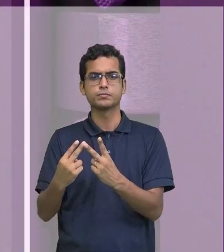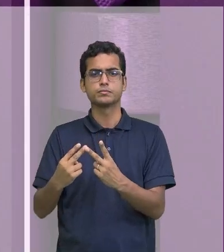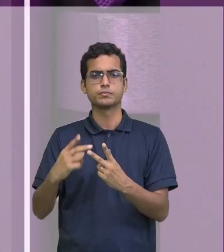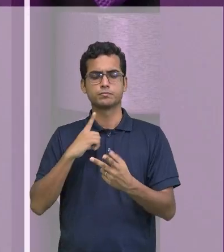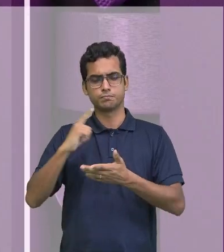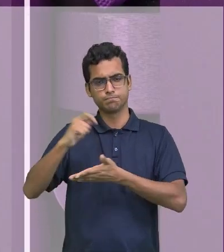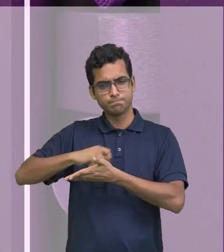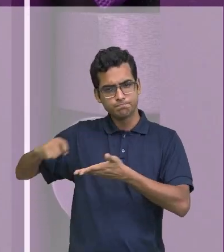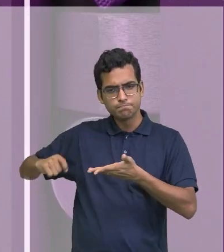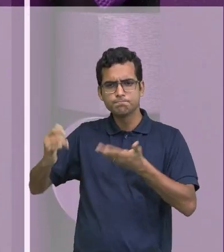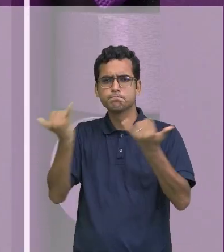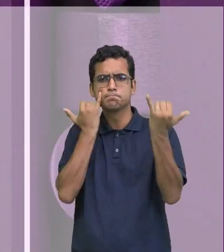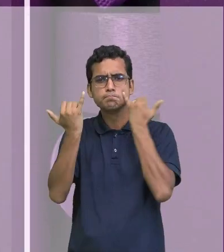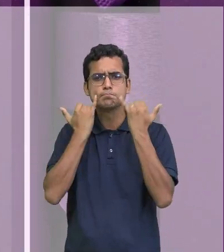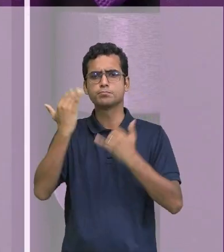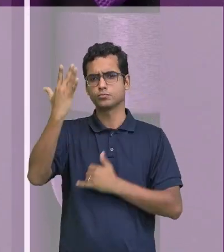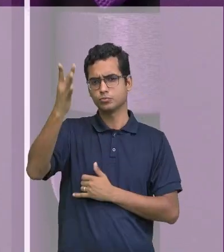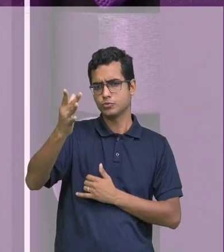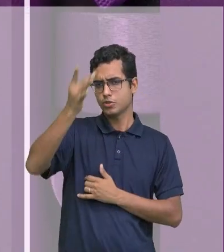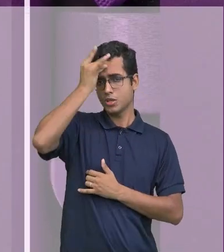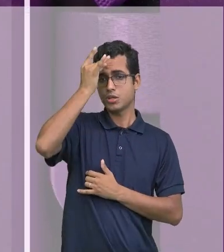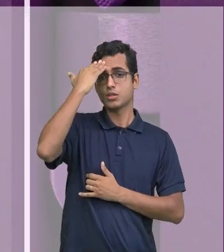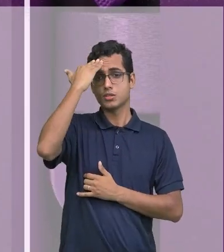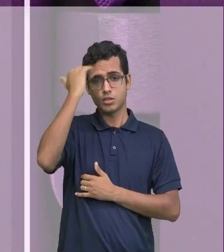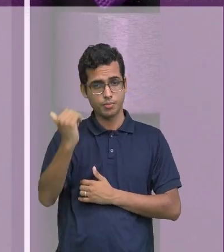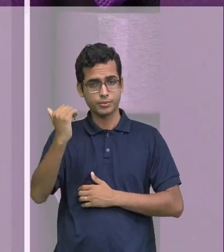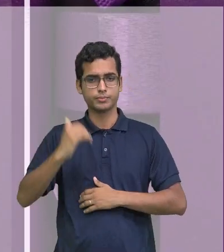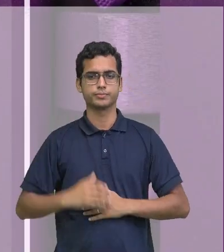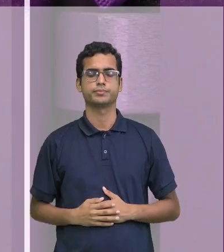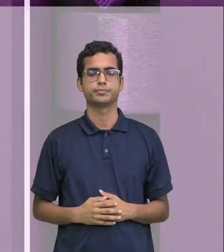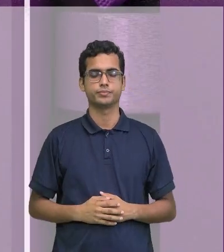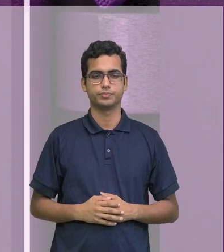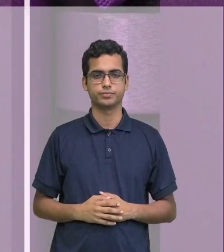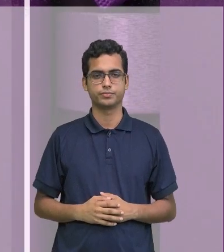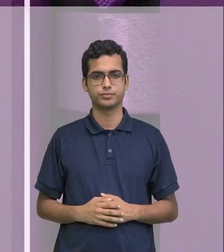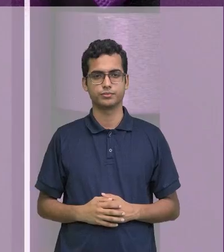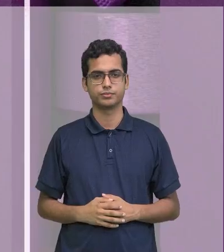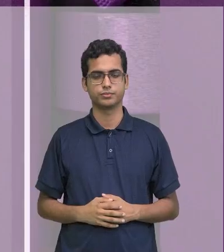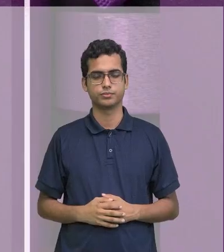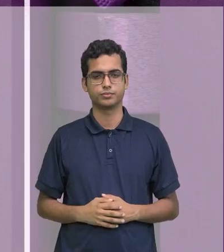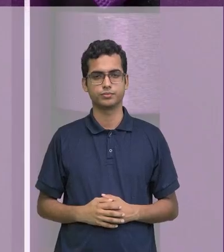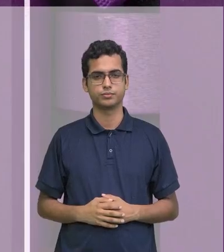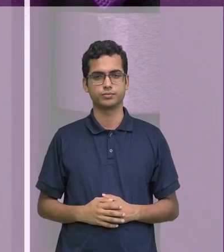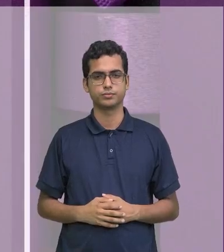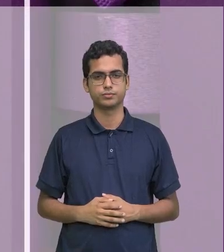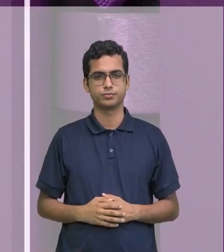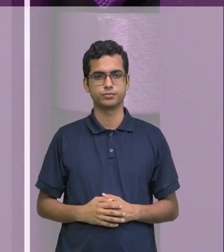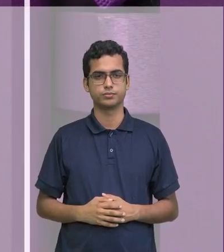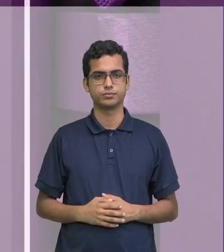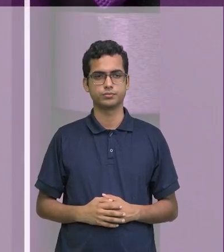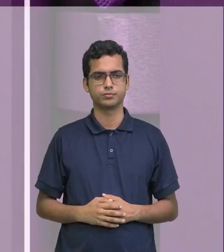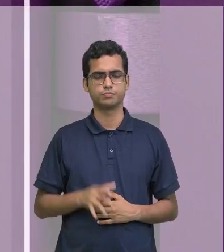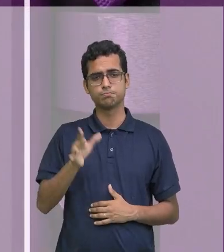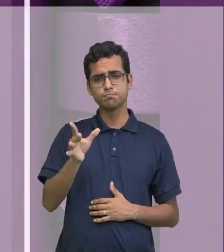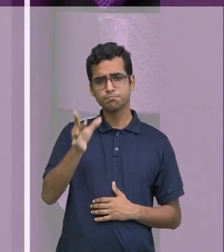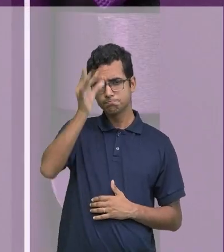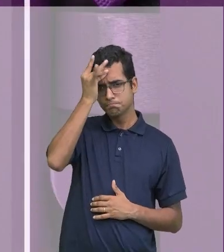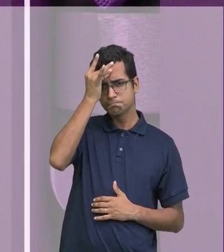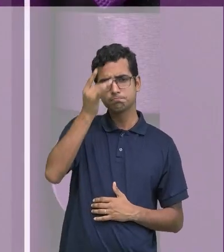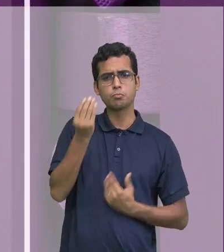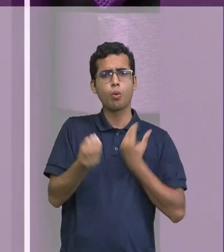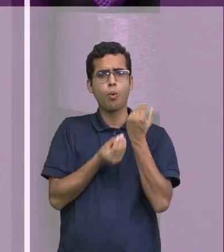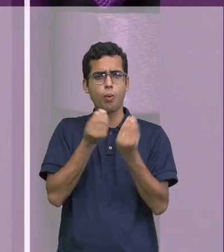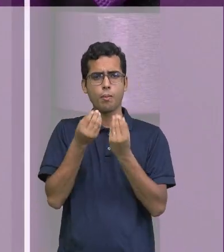anotação e que você perceba essa diferença. Mas para você visualizar melhor, entender e internalizar a definição de volume